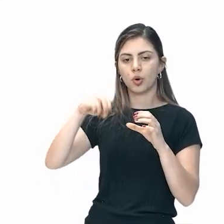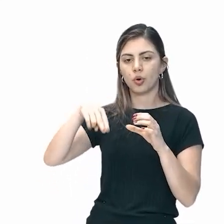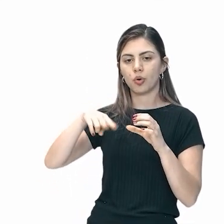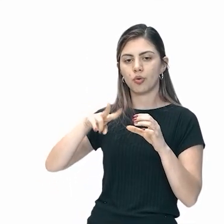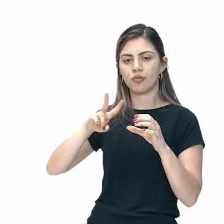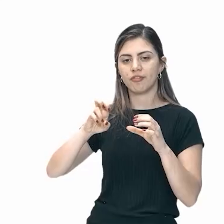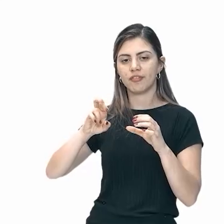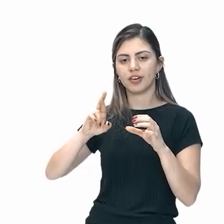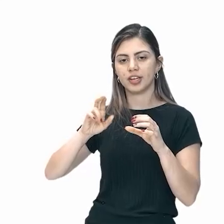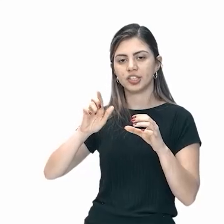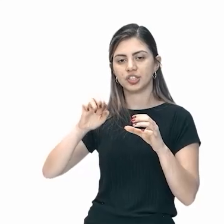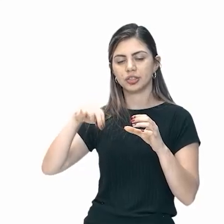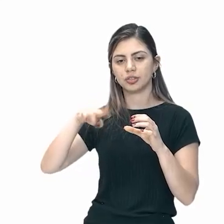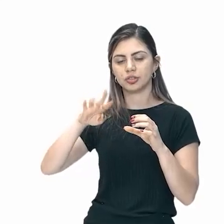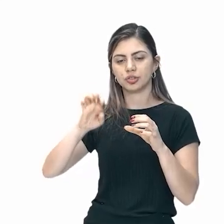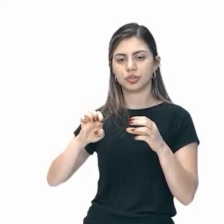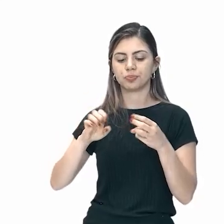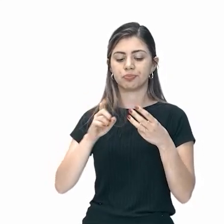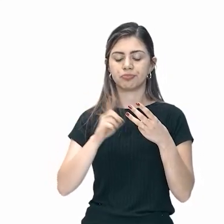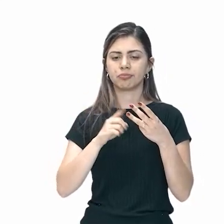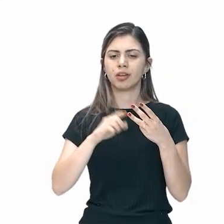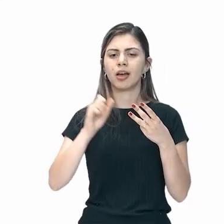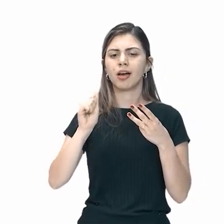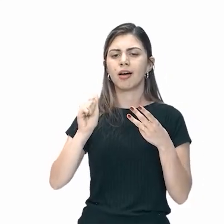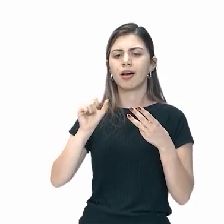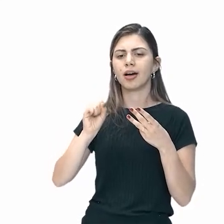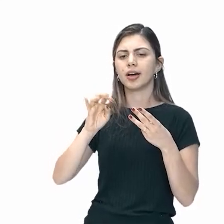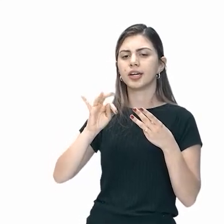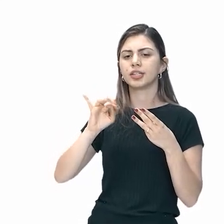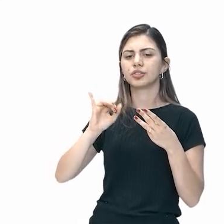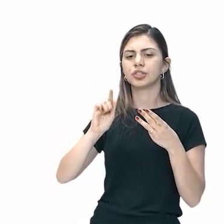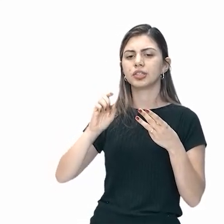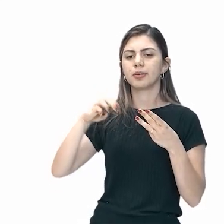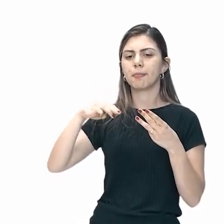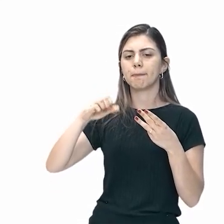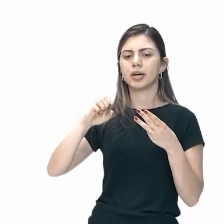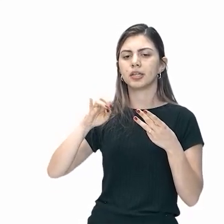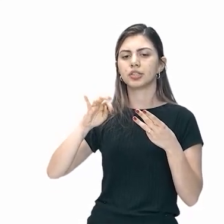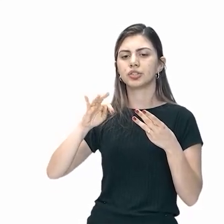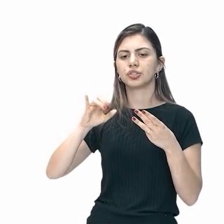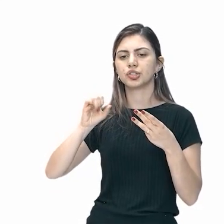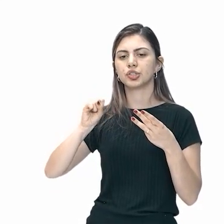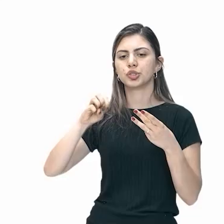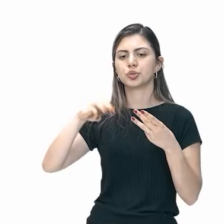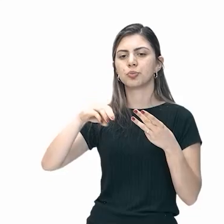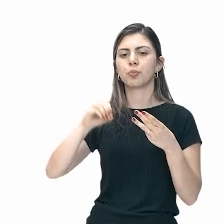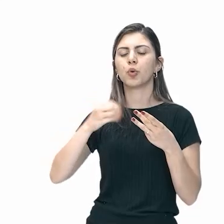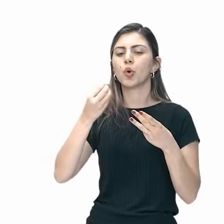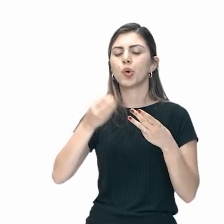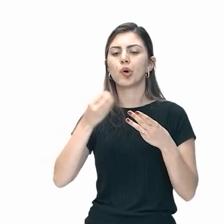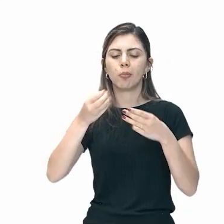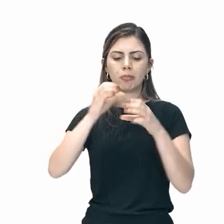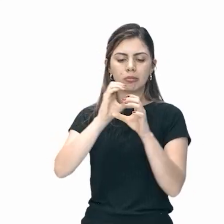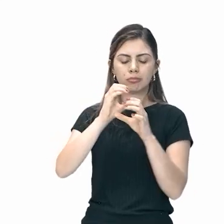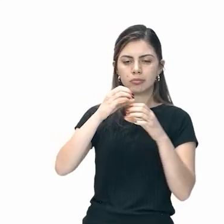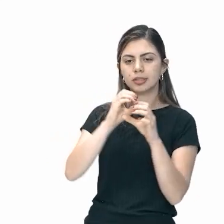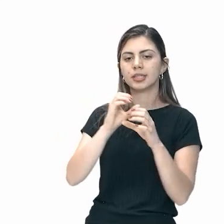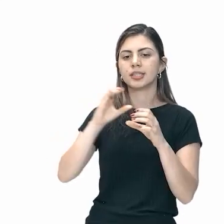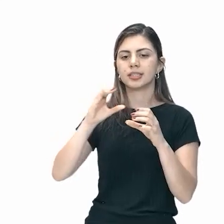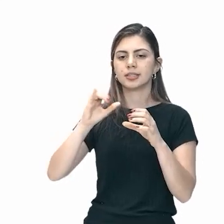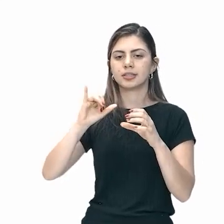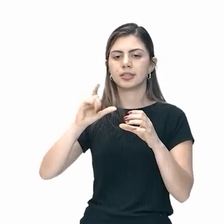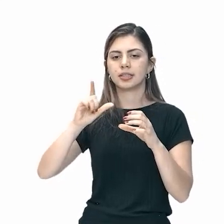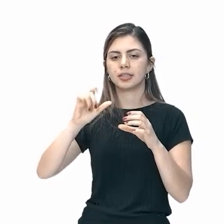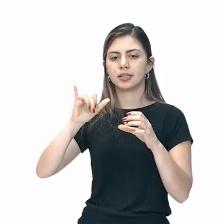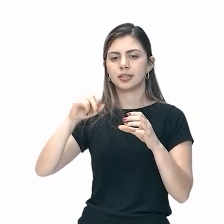convergente. Já o astigmatismo vai utilizar uma lente cilíndrica. Miopia, hipermetropia,